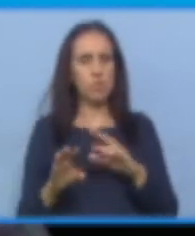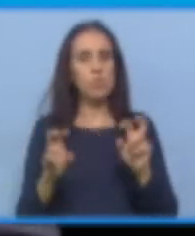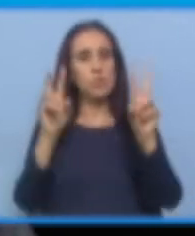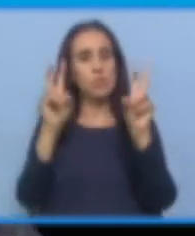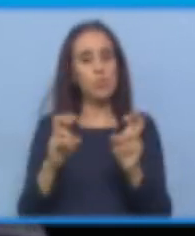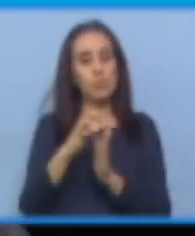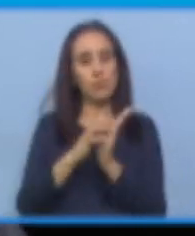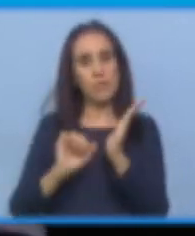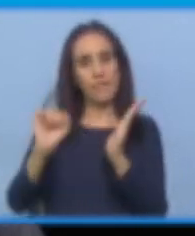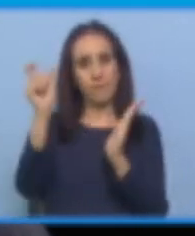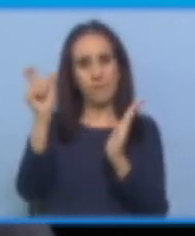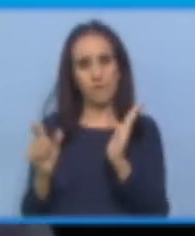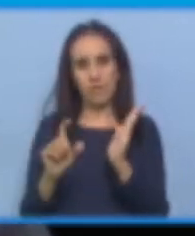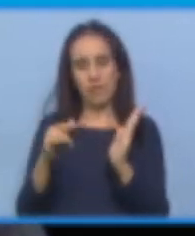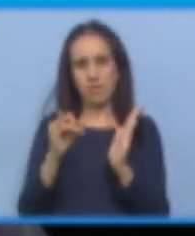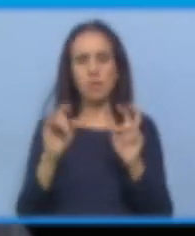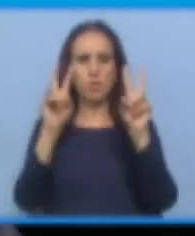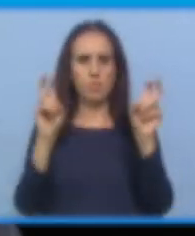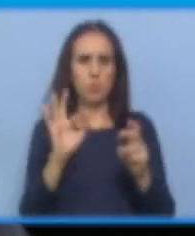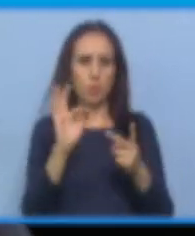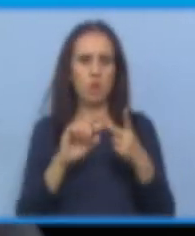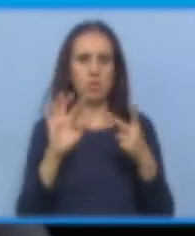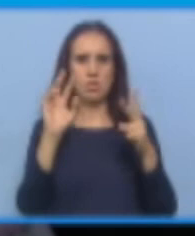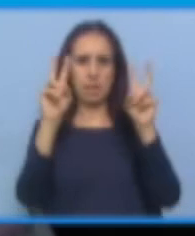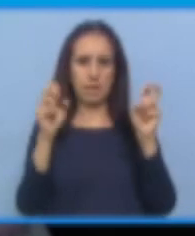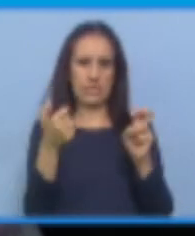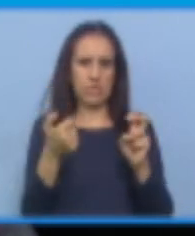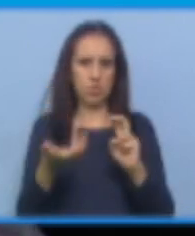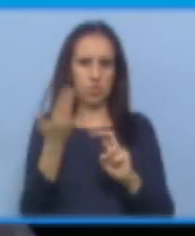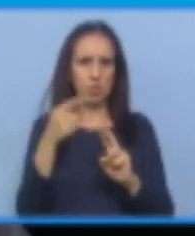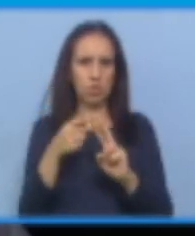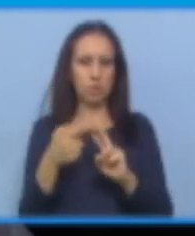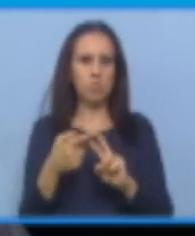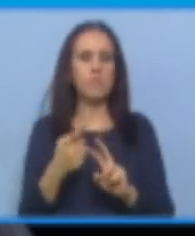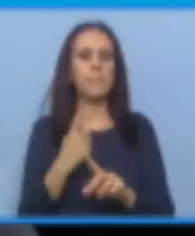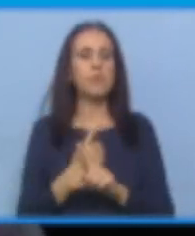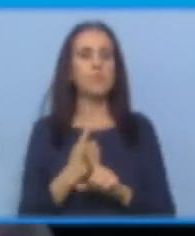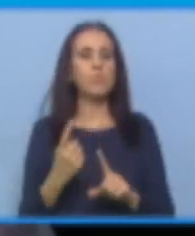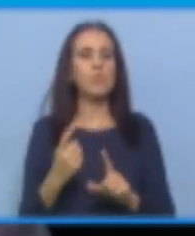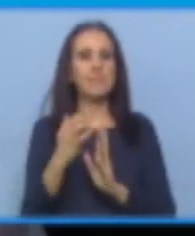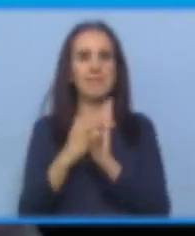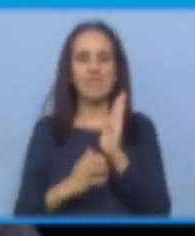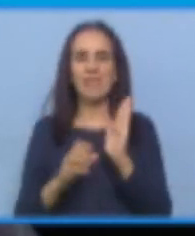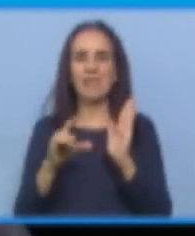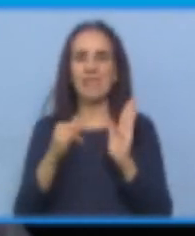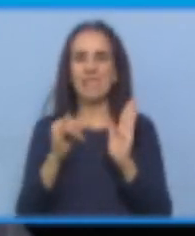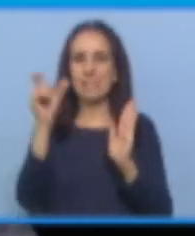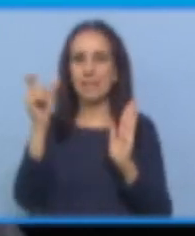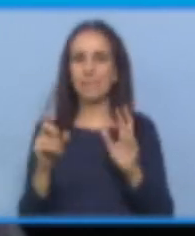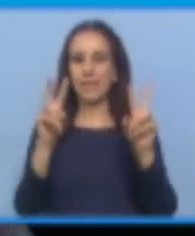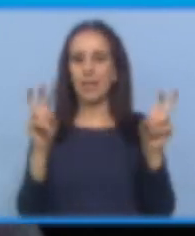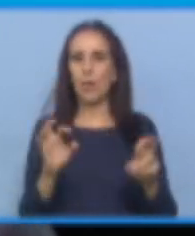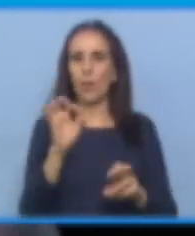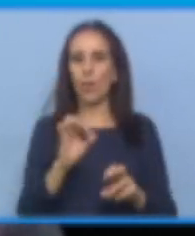Amoris Laetitia, sobretudo do capítulo 4, capítulo 5, não é? Porque a Amoris Laetitia foi muito explorada no capítulo 8º, não